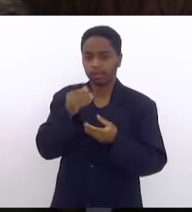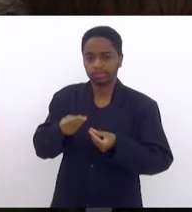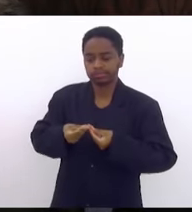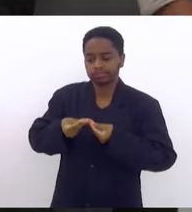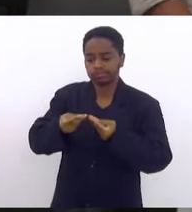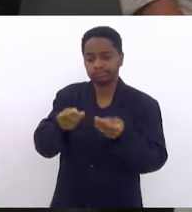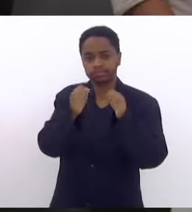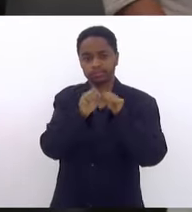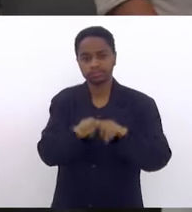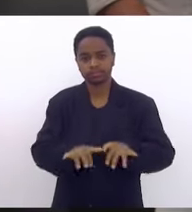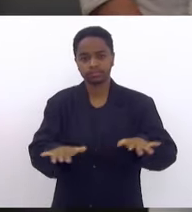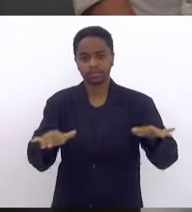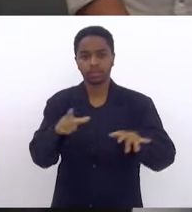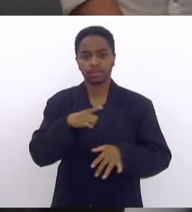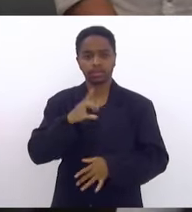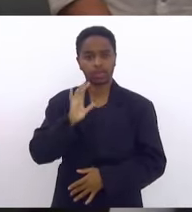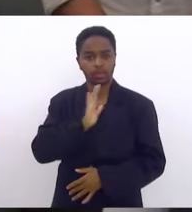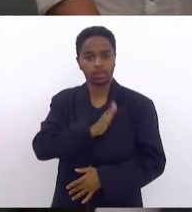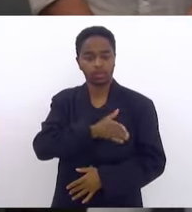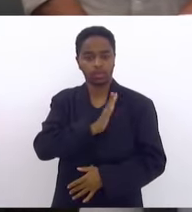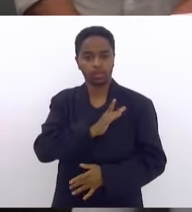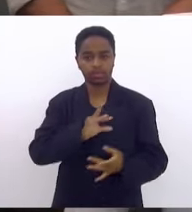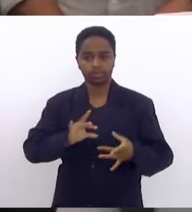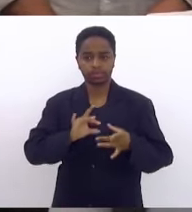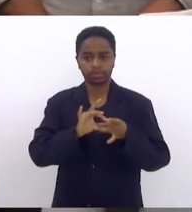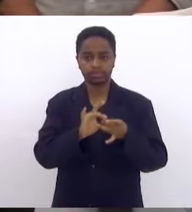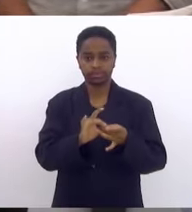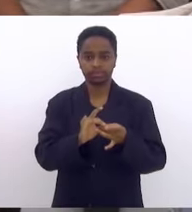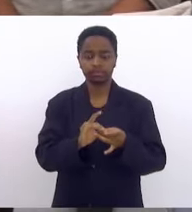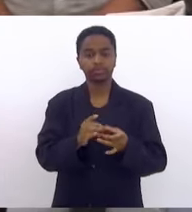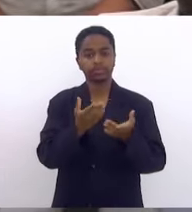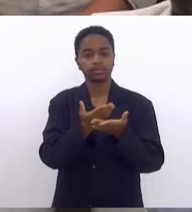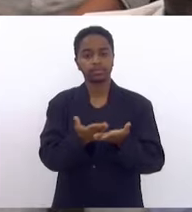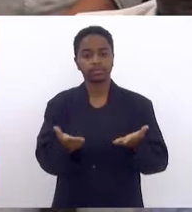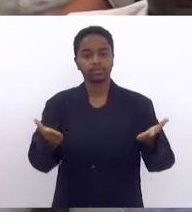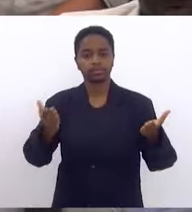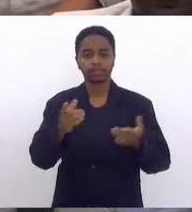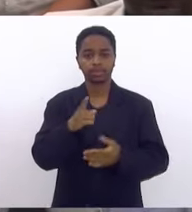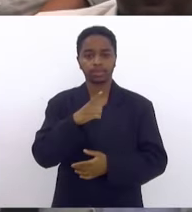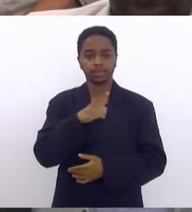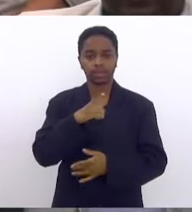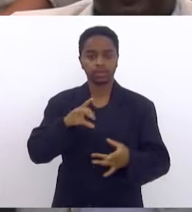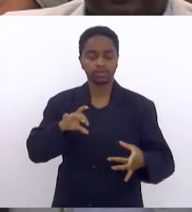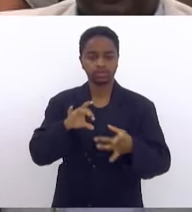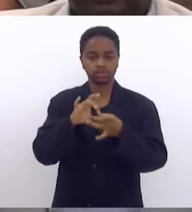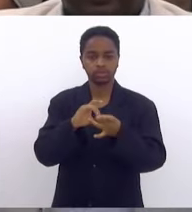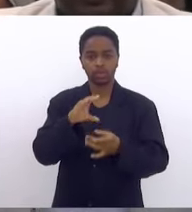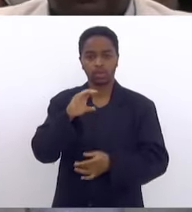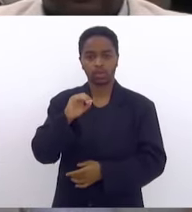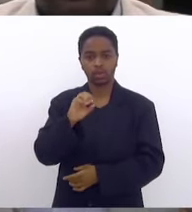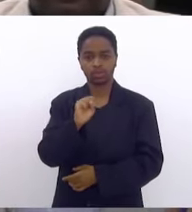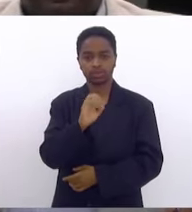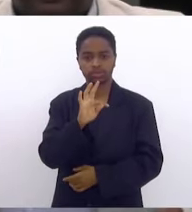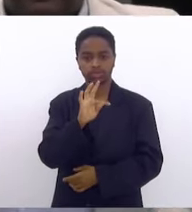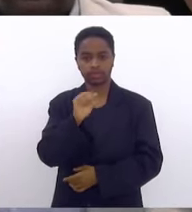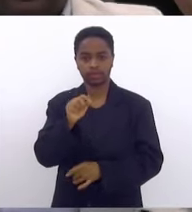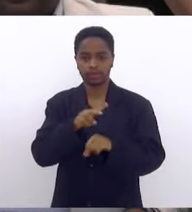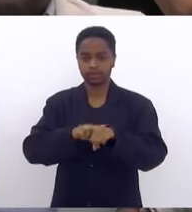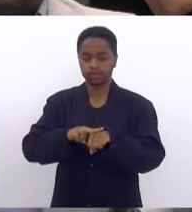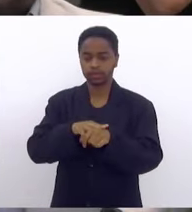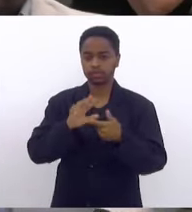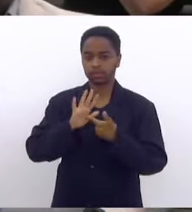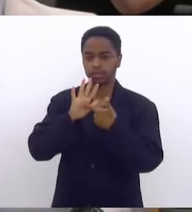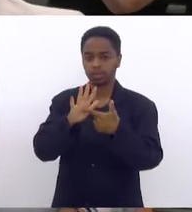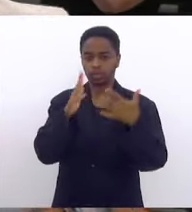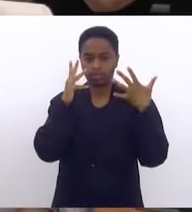no coração da Rio Santo. É princesinha colossal da Costa Verde. Quanta beleza